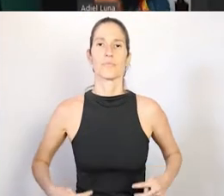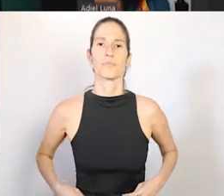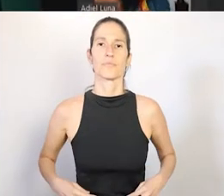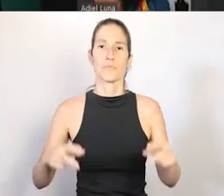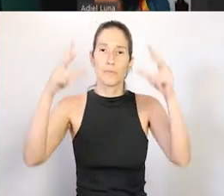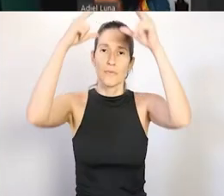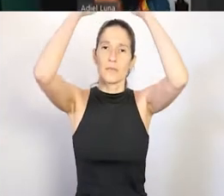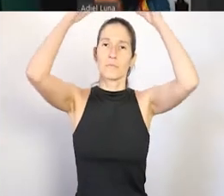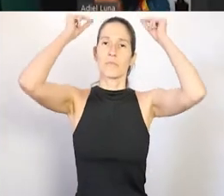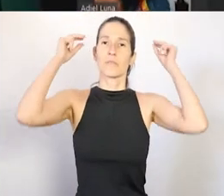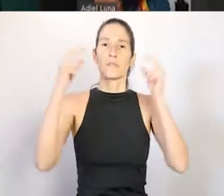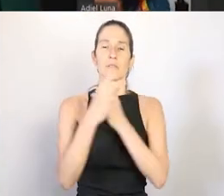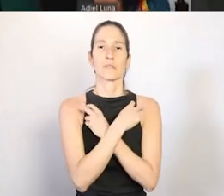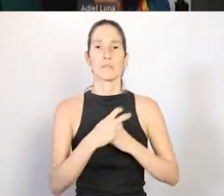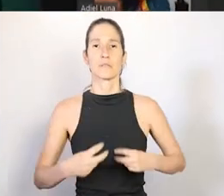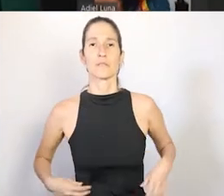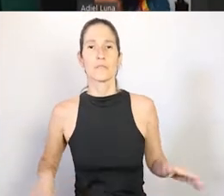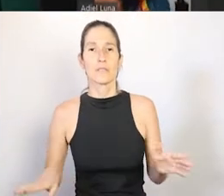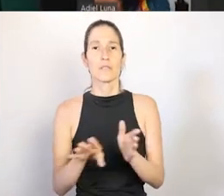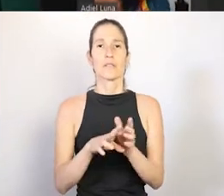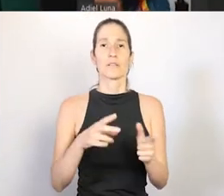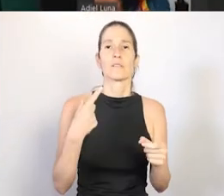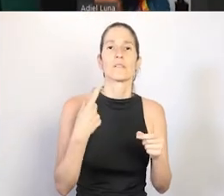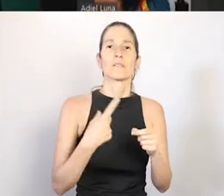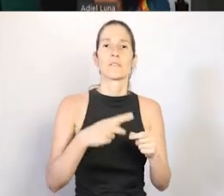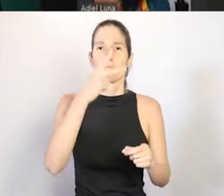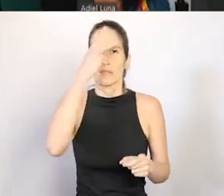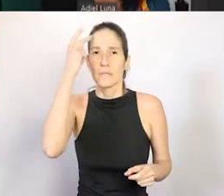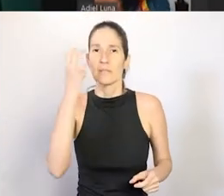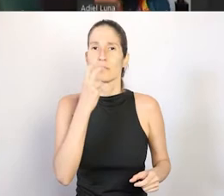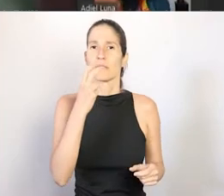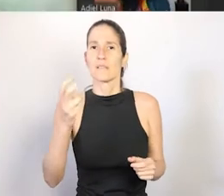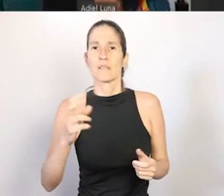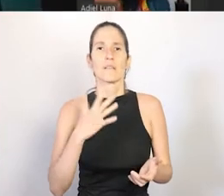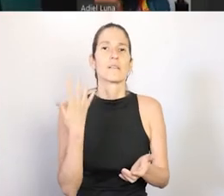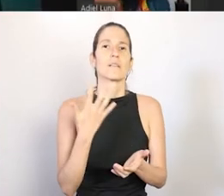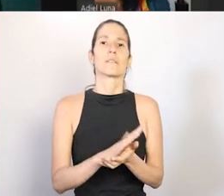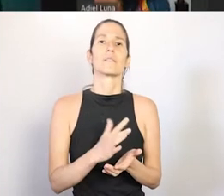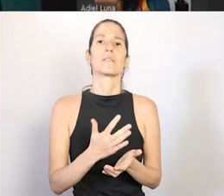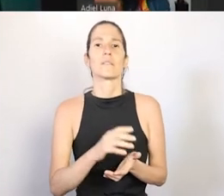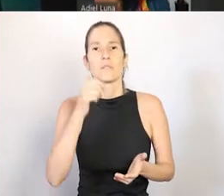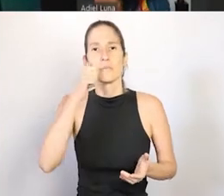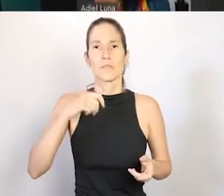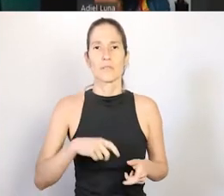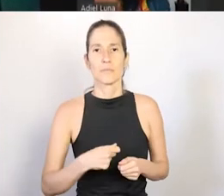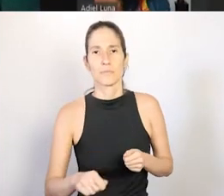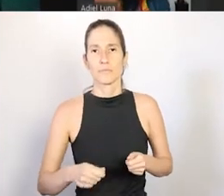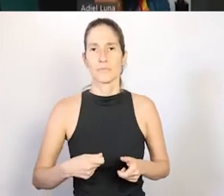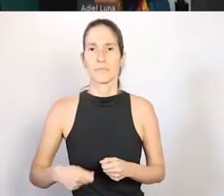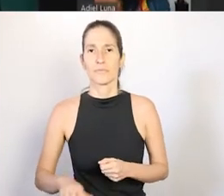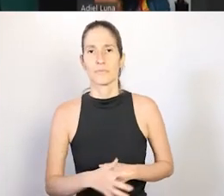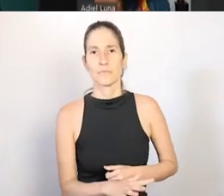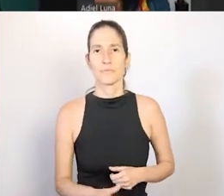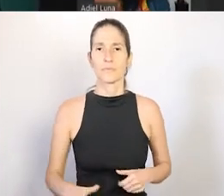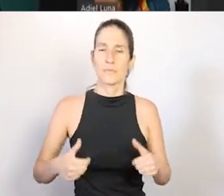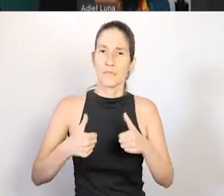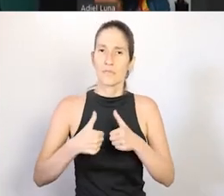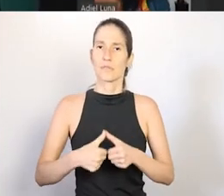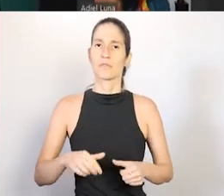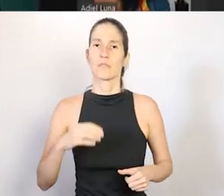Como é bonito, sertão da terra, sempre que é terra de Lampião. Lampião, quando vestia da terra para a cidade, daí o povo grita, é coco mulendeira, estou aqui para cantar.